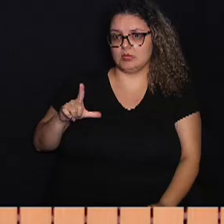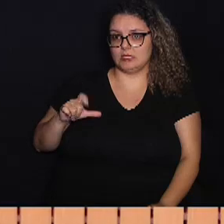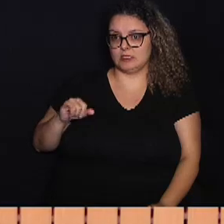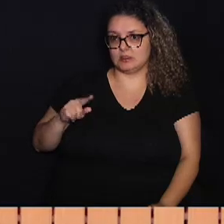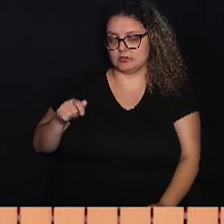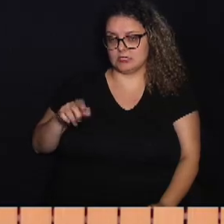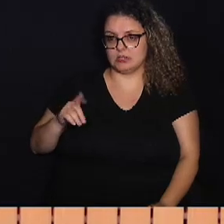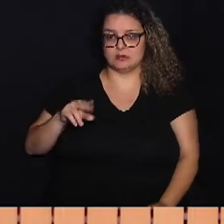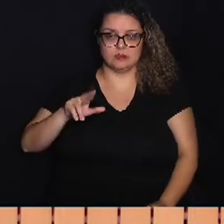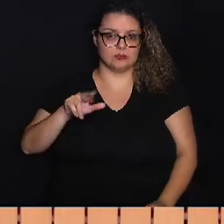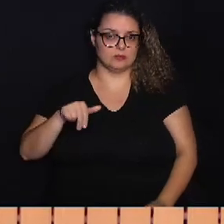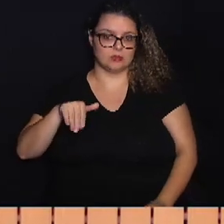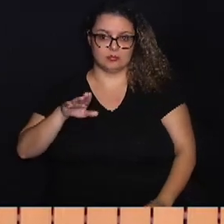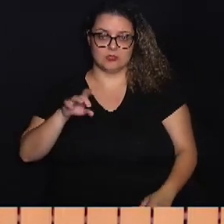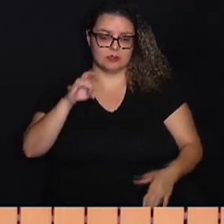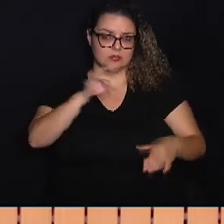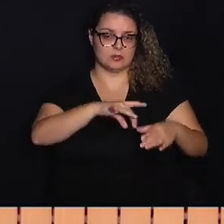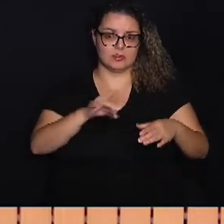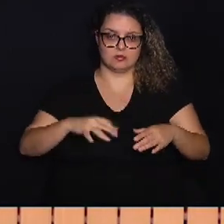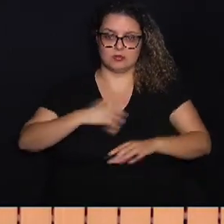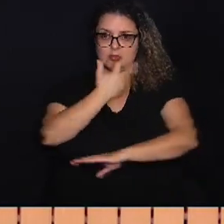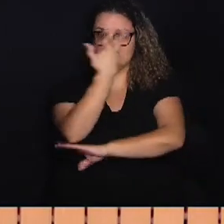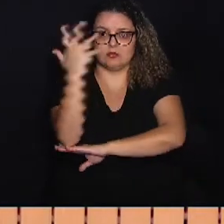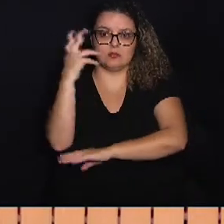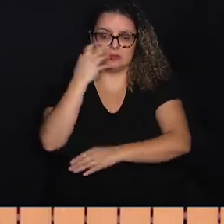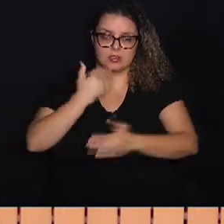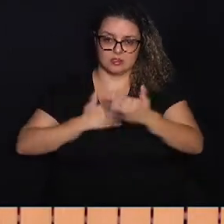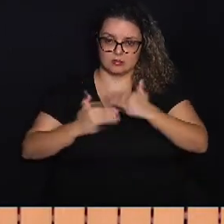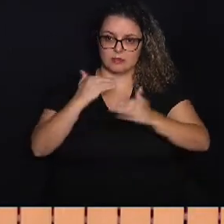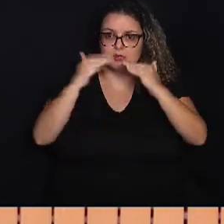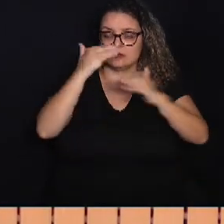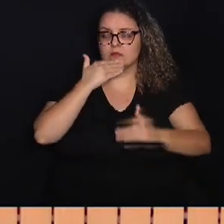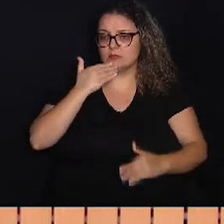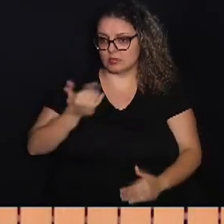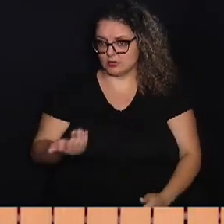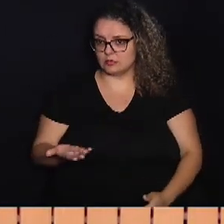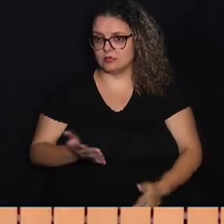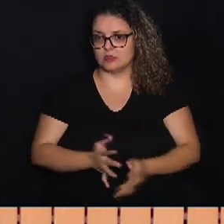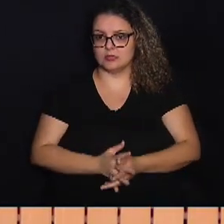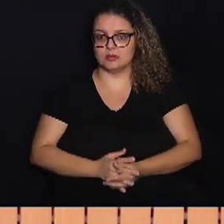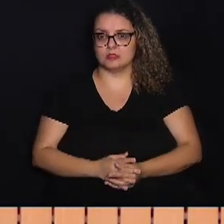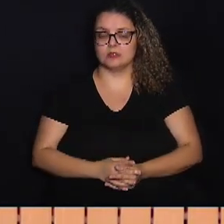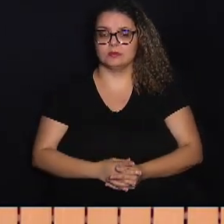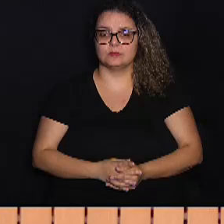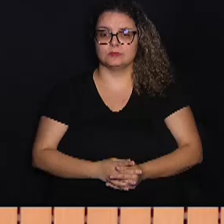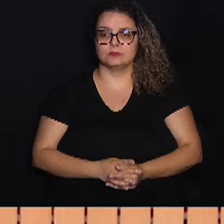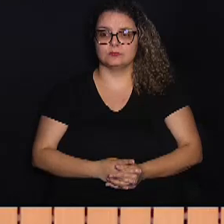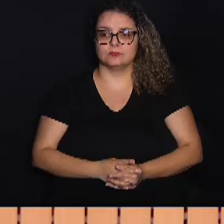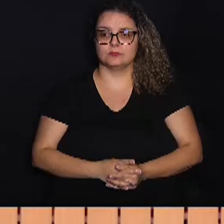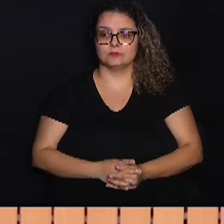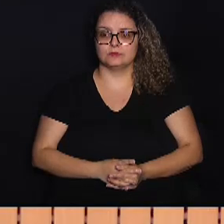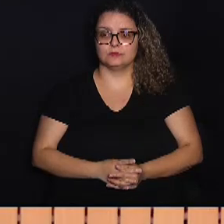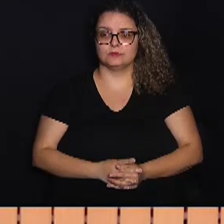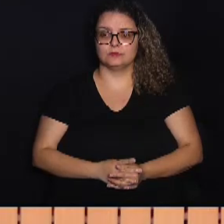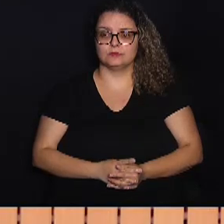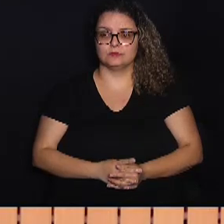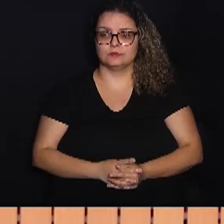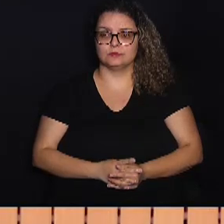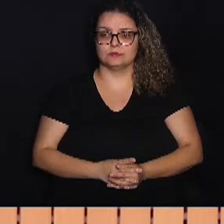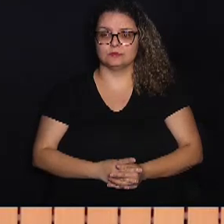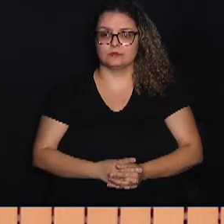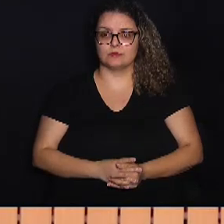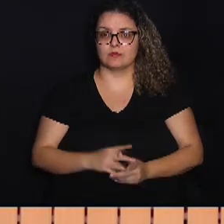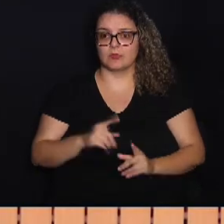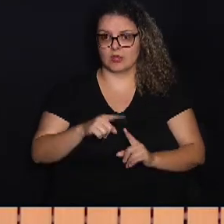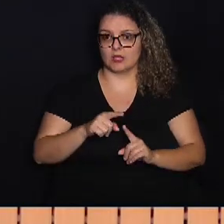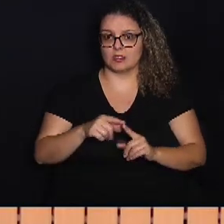uma uma árvore para poder recuperar esse esse eh essa